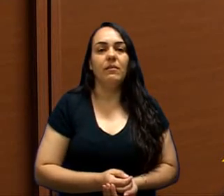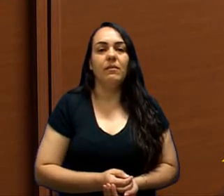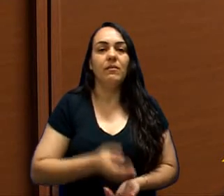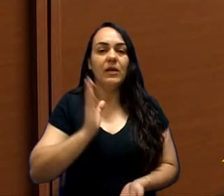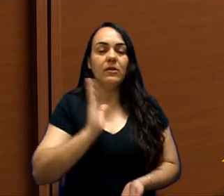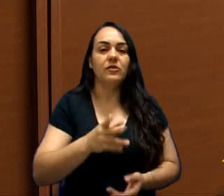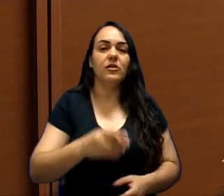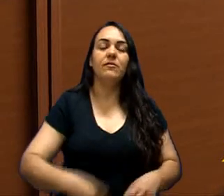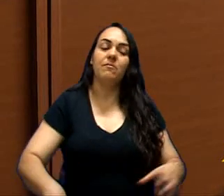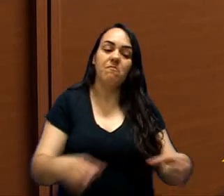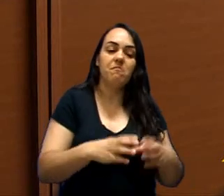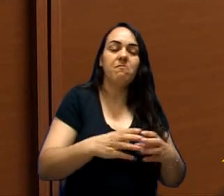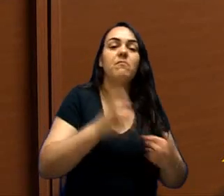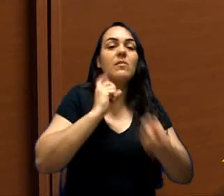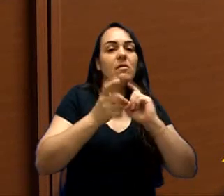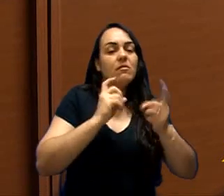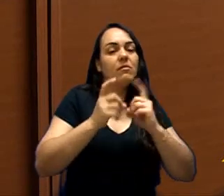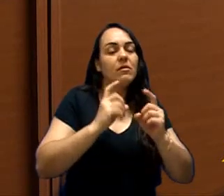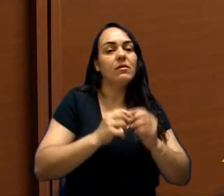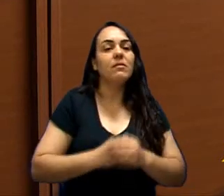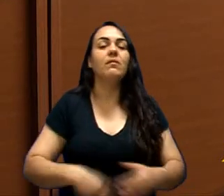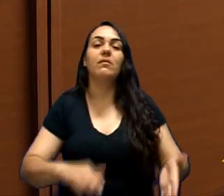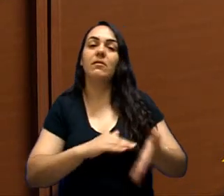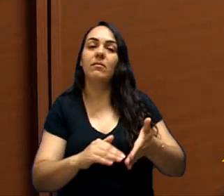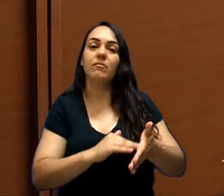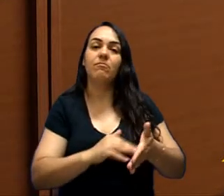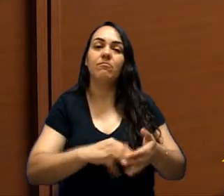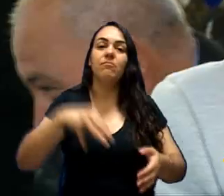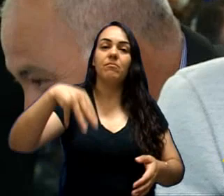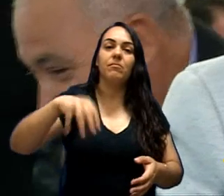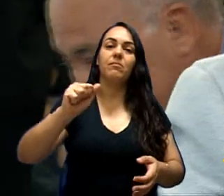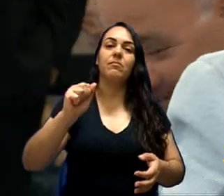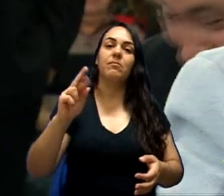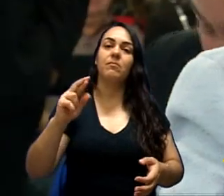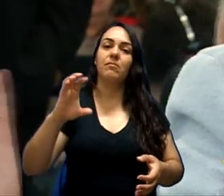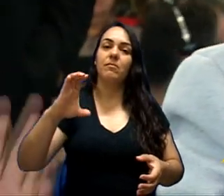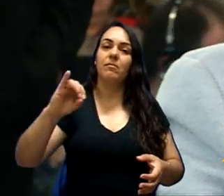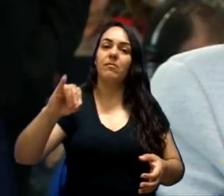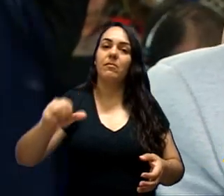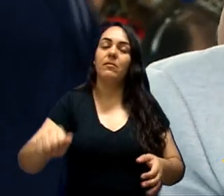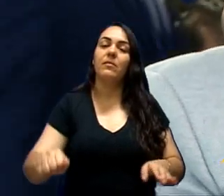fiz a reunião com o secretário Márcio, que